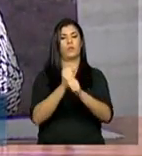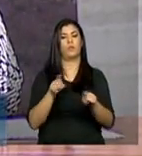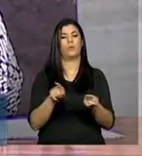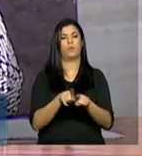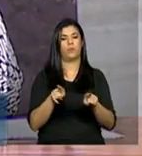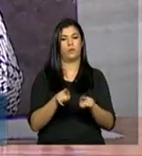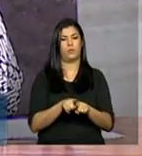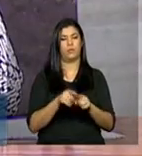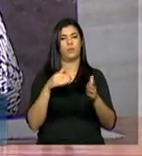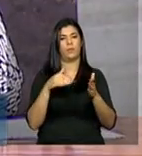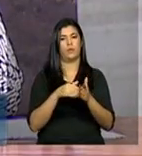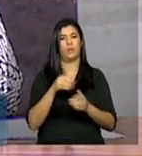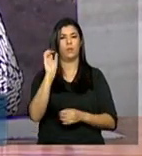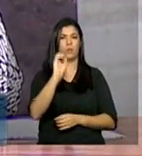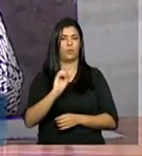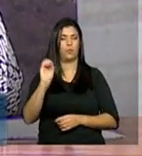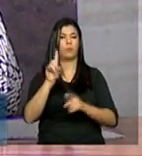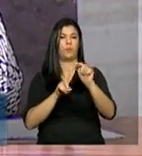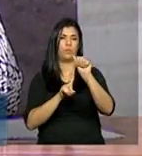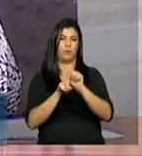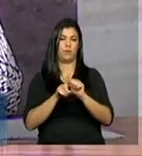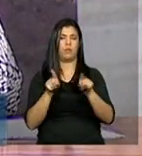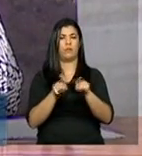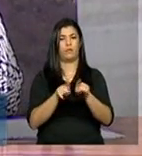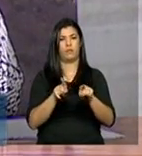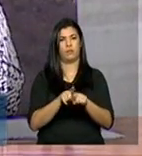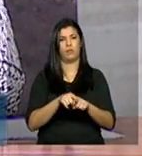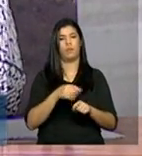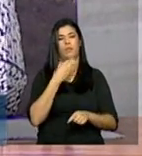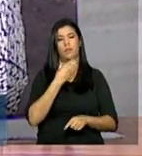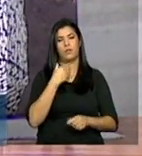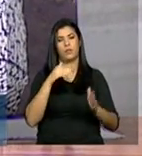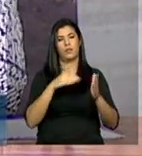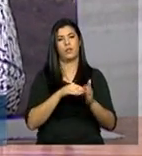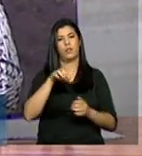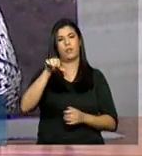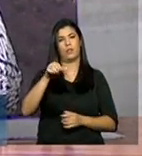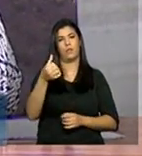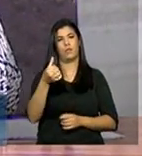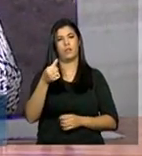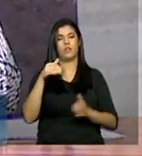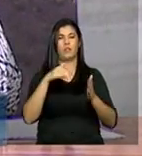né, até outubro e até dezembro, a 96% e